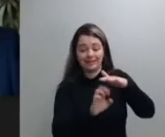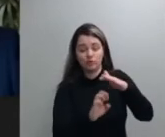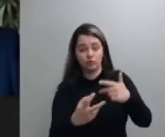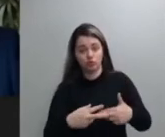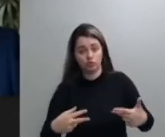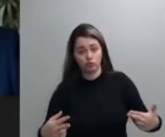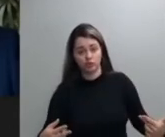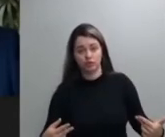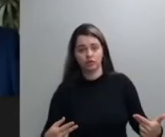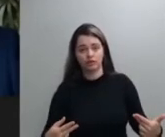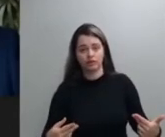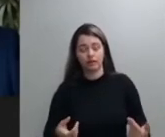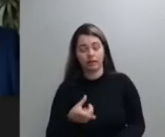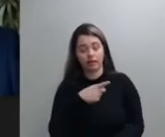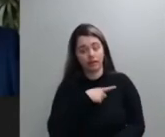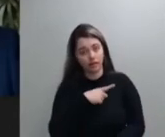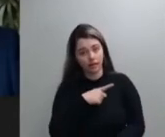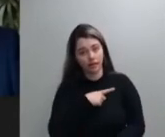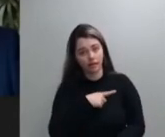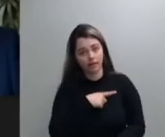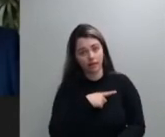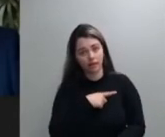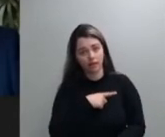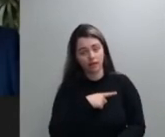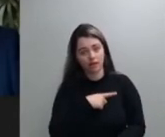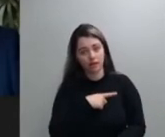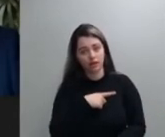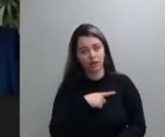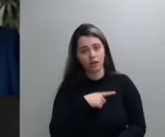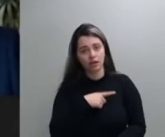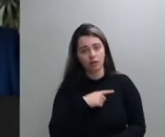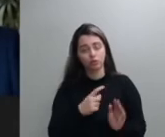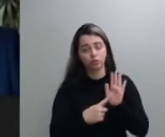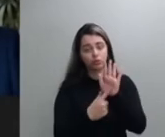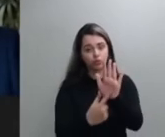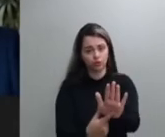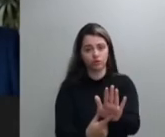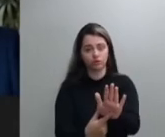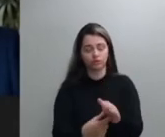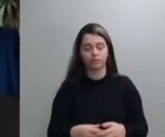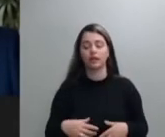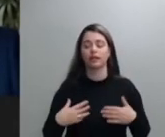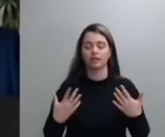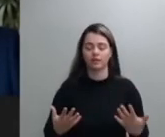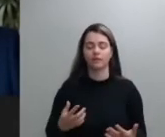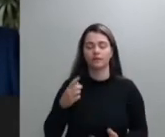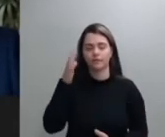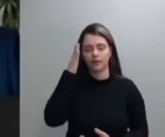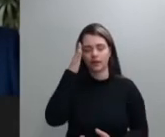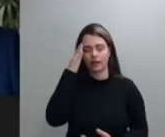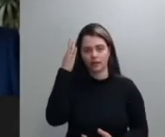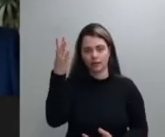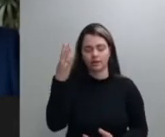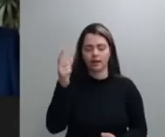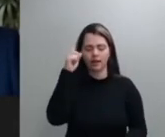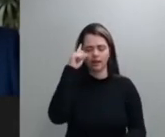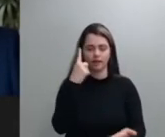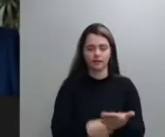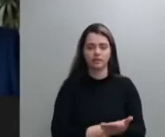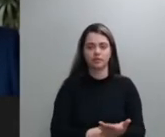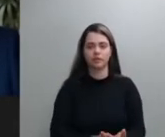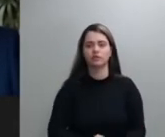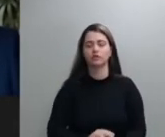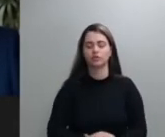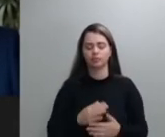constitucional um perfil destacado são essas as sintéticas razões que me levaram a se decidir agradeço a vossa excelência